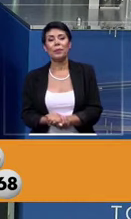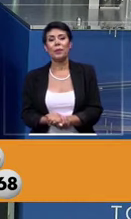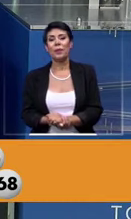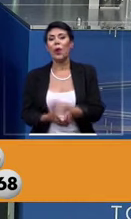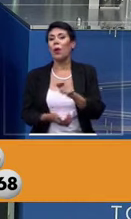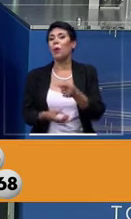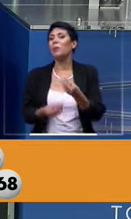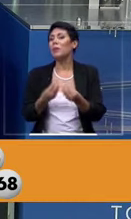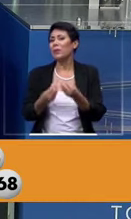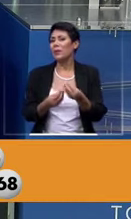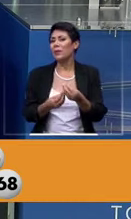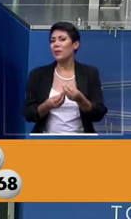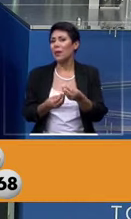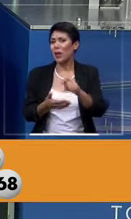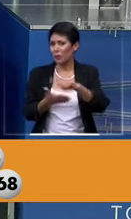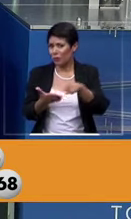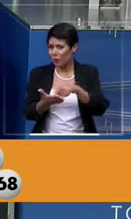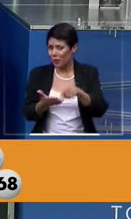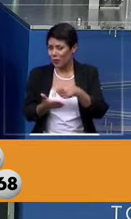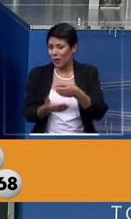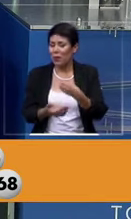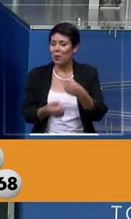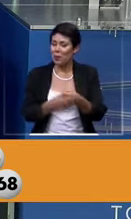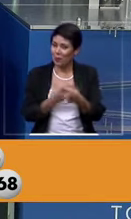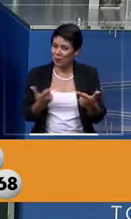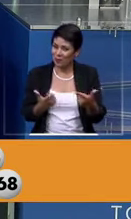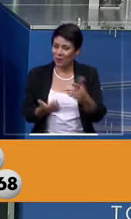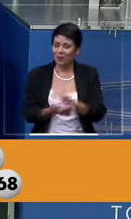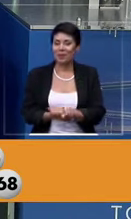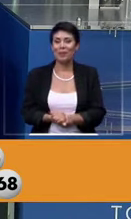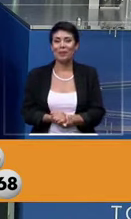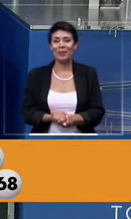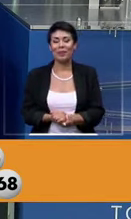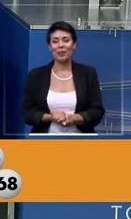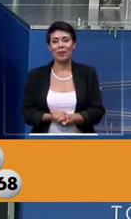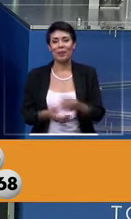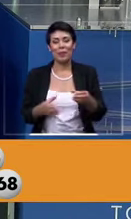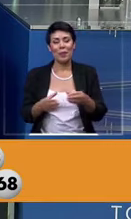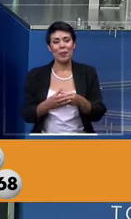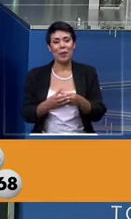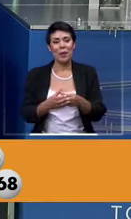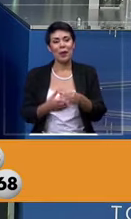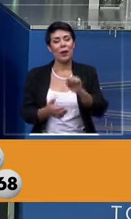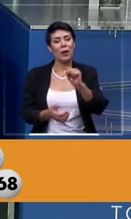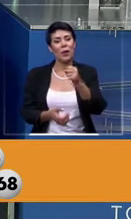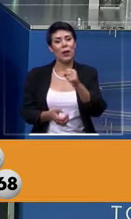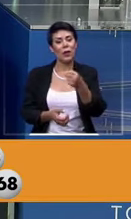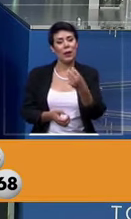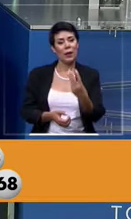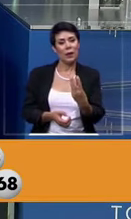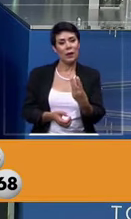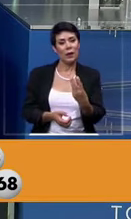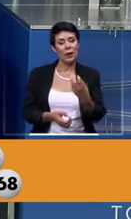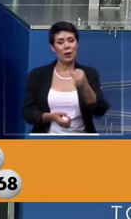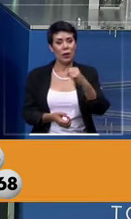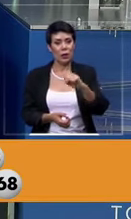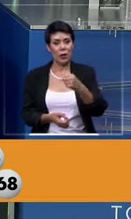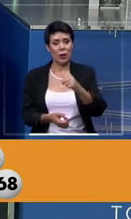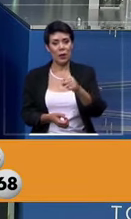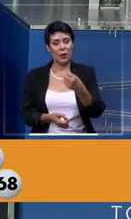é que você está indo aí? Está marcando? Boa sorte. Vamos seguir sorteando. Bola verde, número 83.